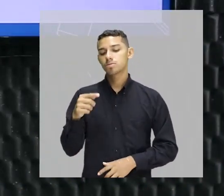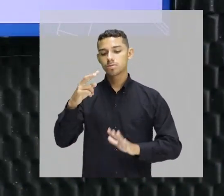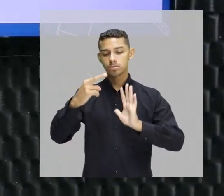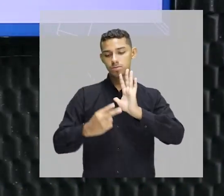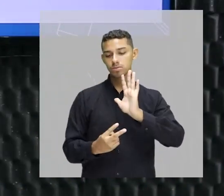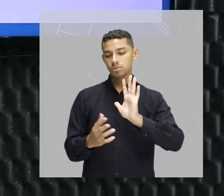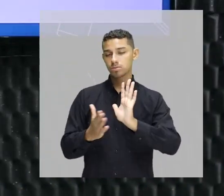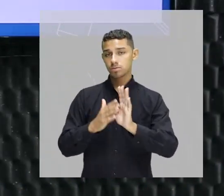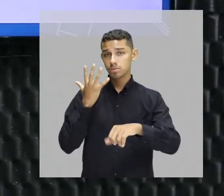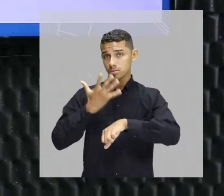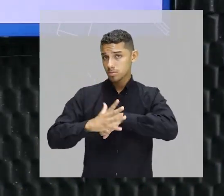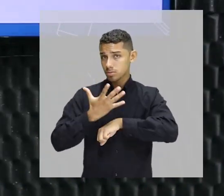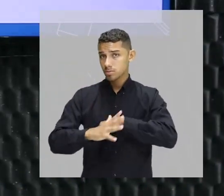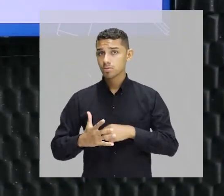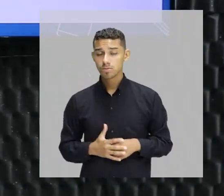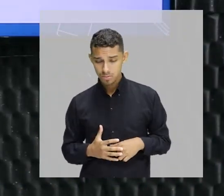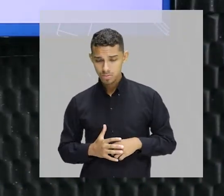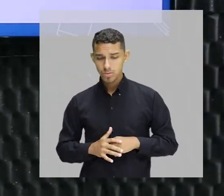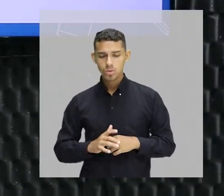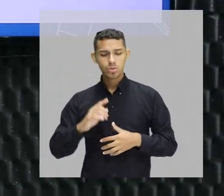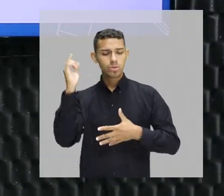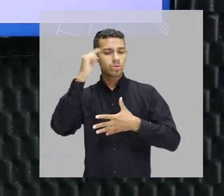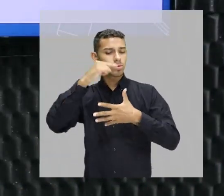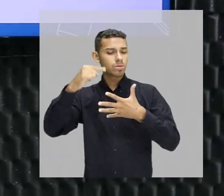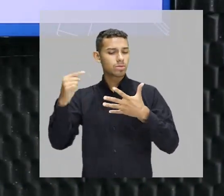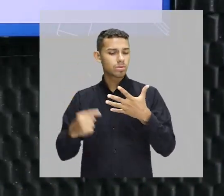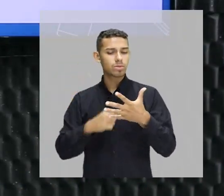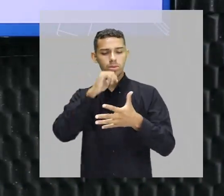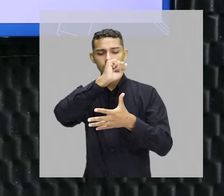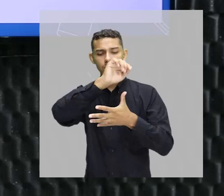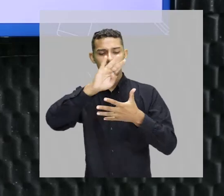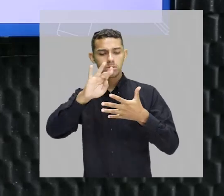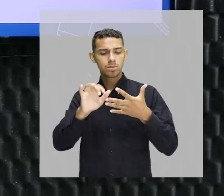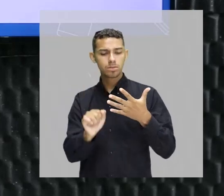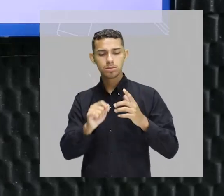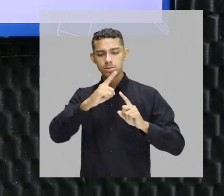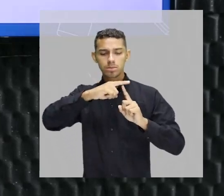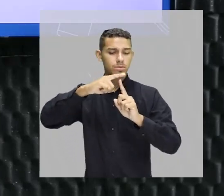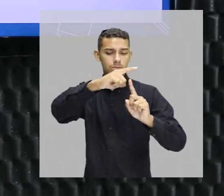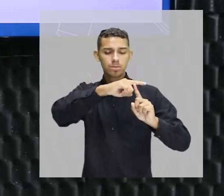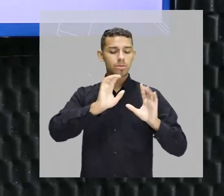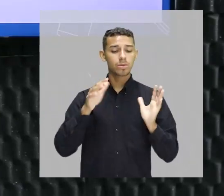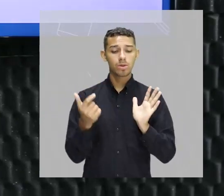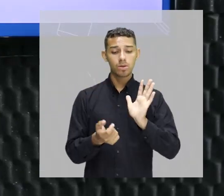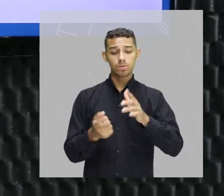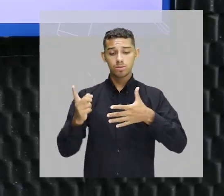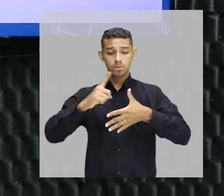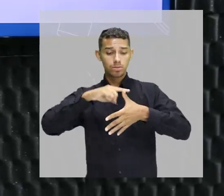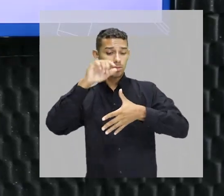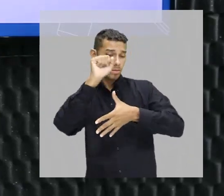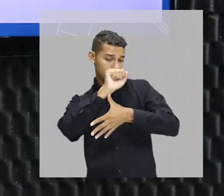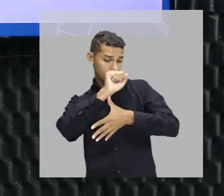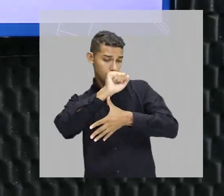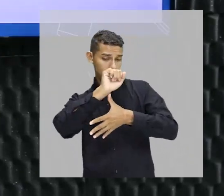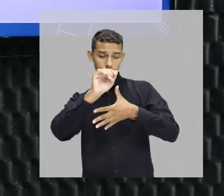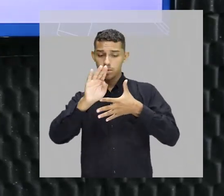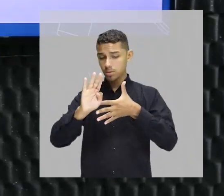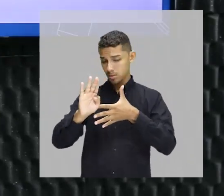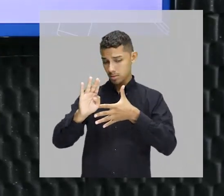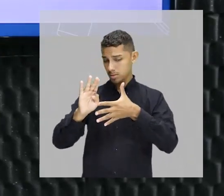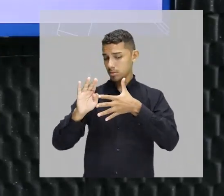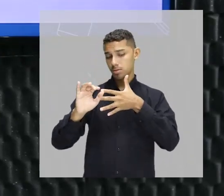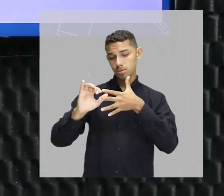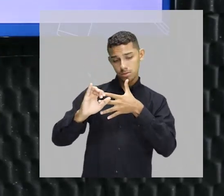aí, qual vocês marcariam? Qual dessas tipologias se aproximou mais da ladainha? A expositiva,